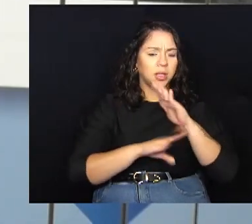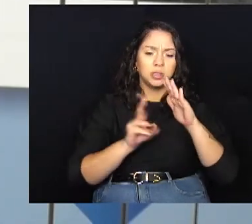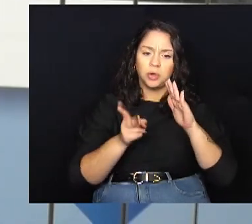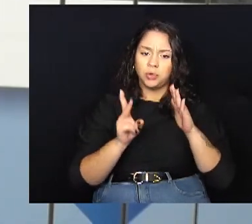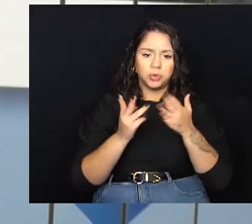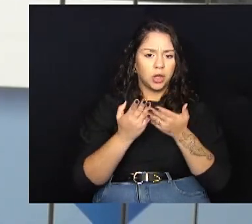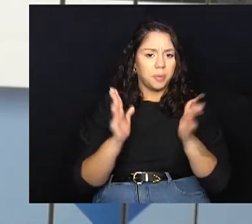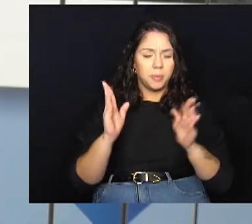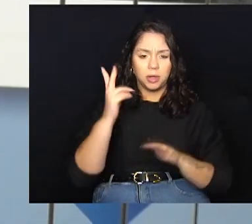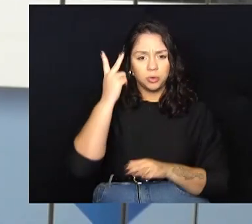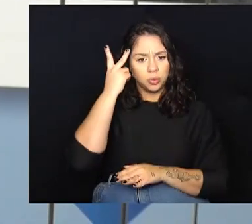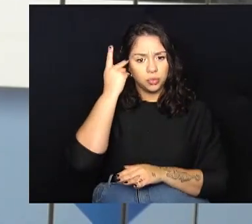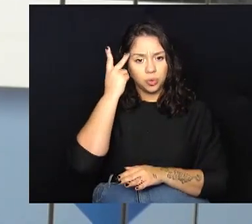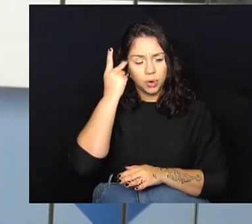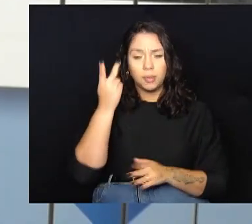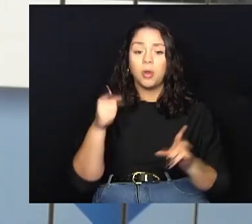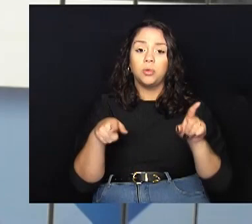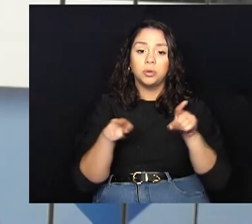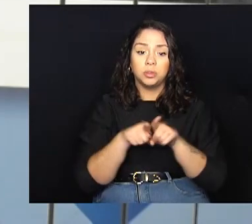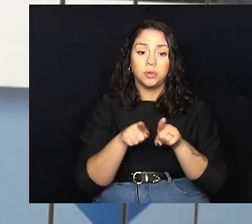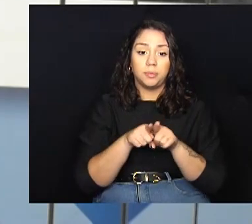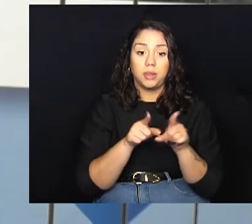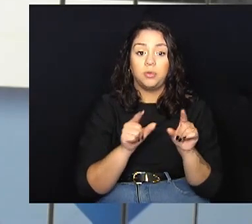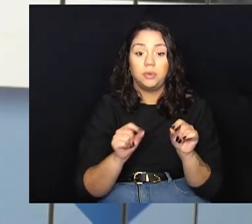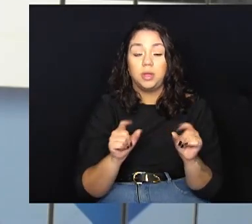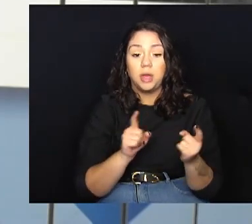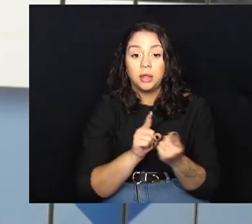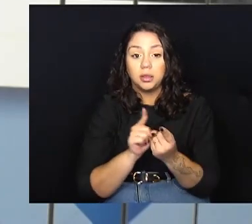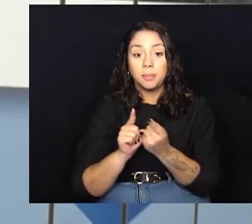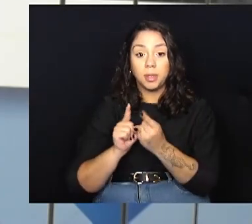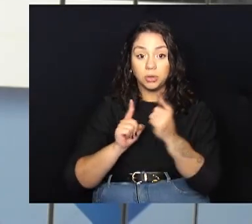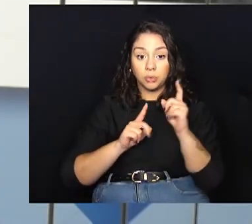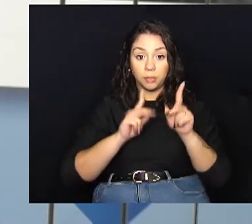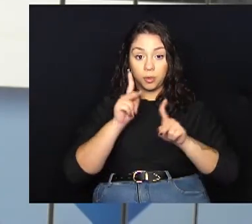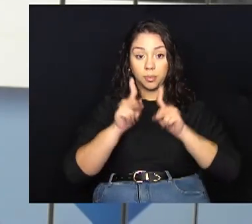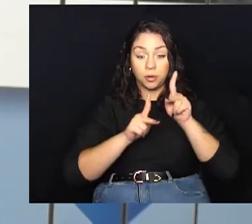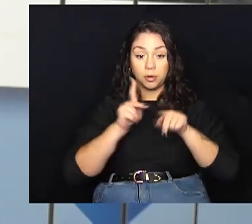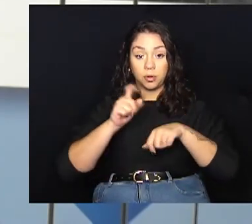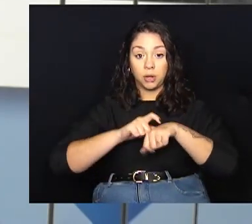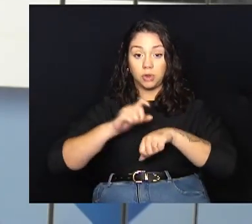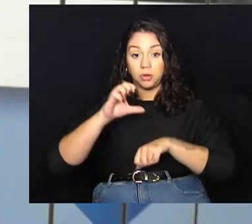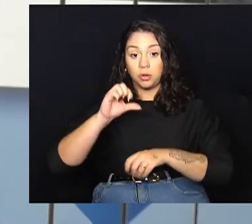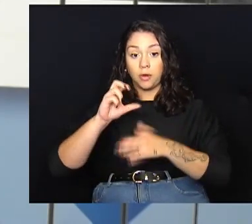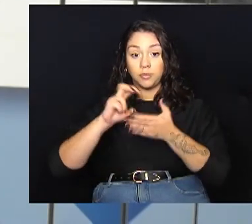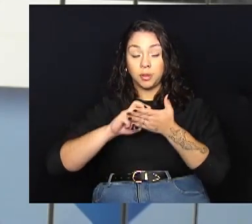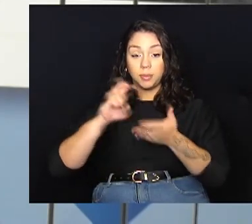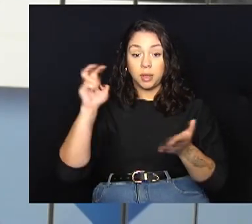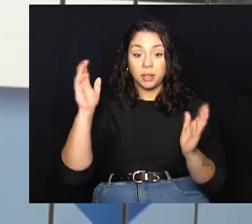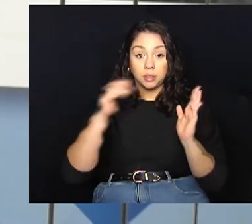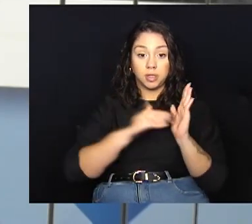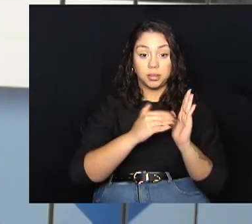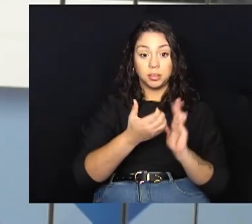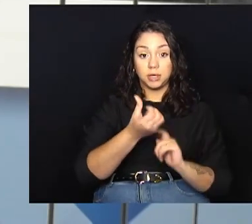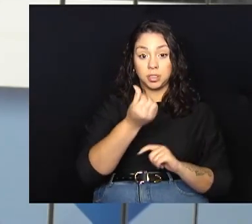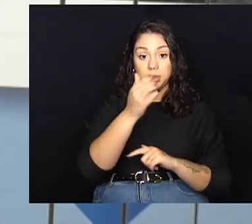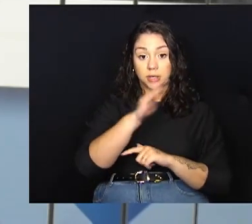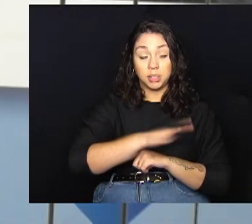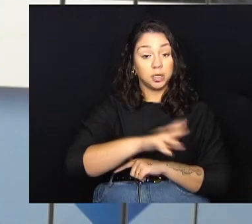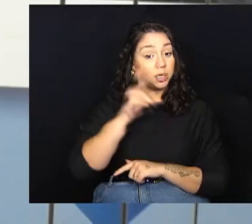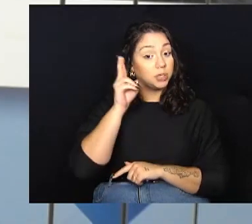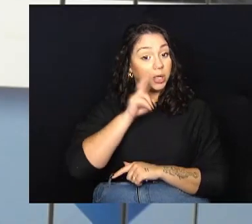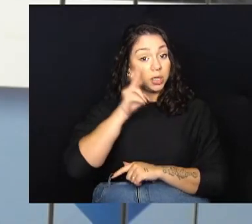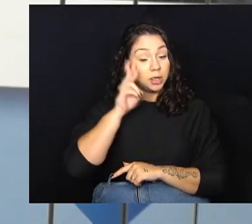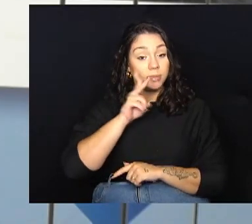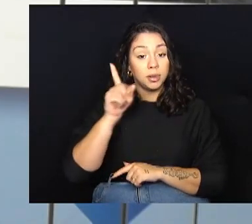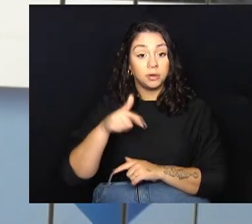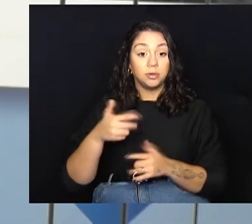normalmente inclusive atendendo a população das 9 horas da manhã às 6 horas da tarde Lembrando que a